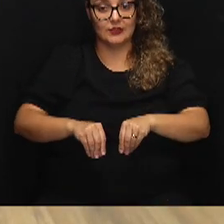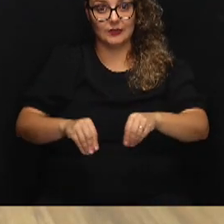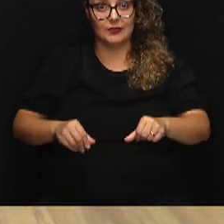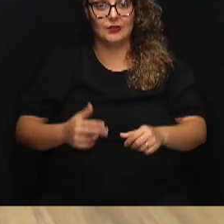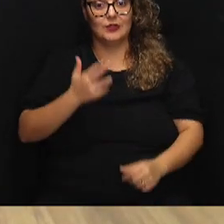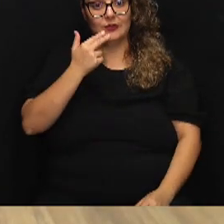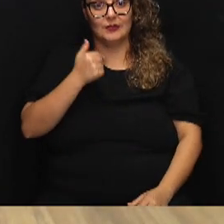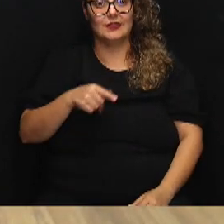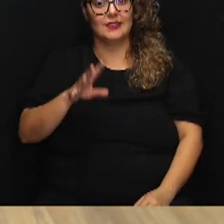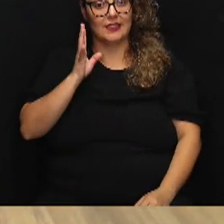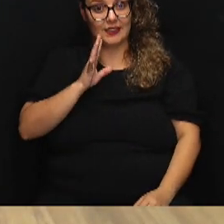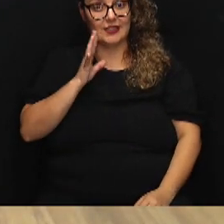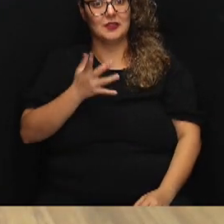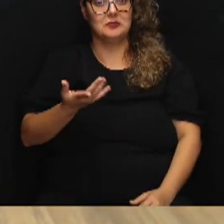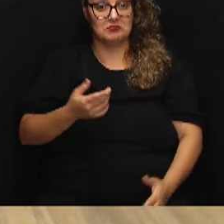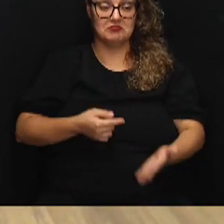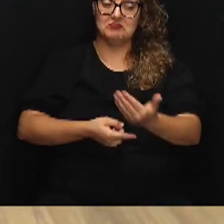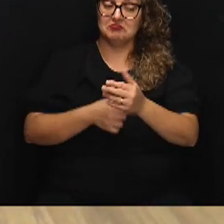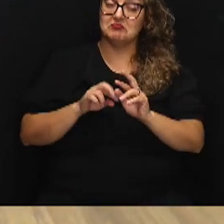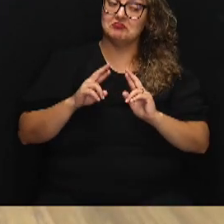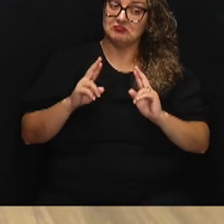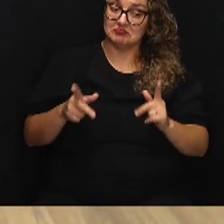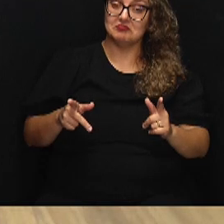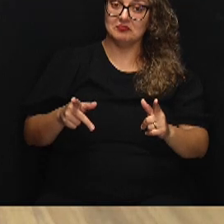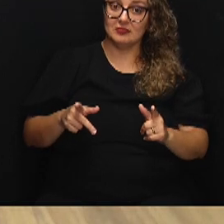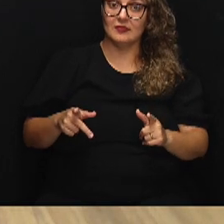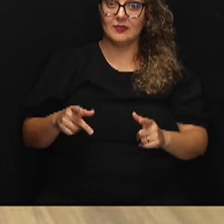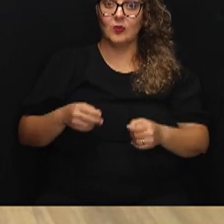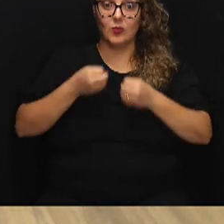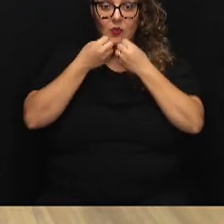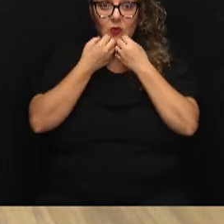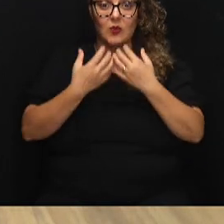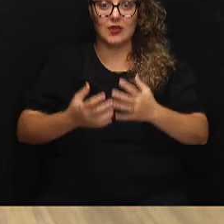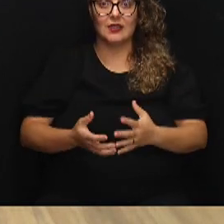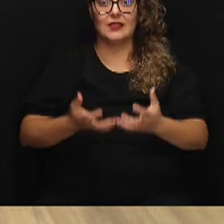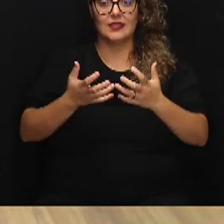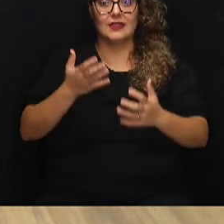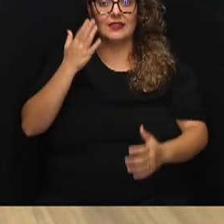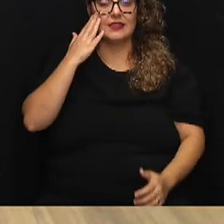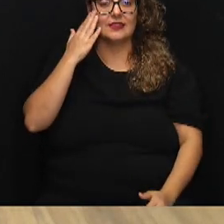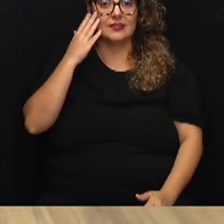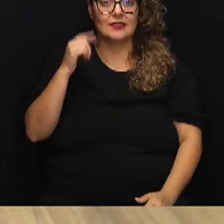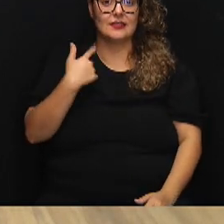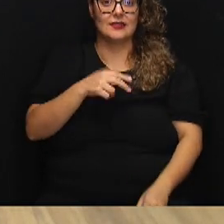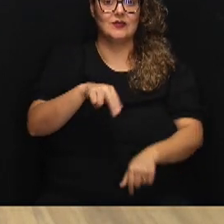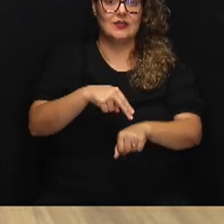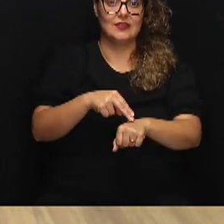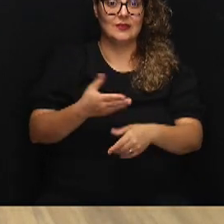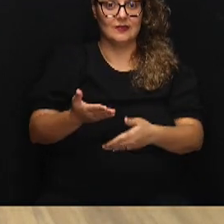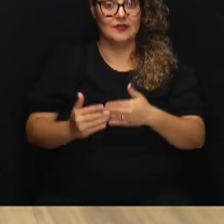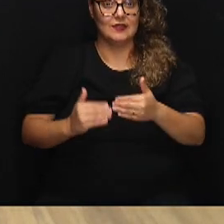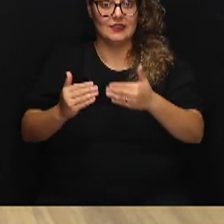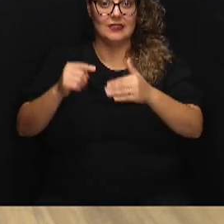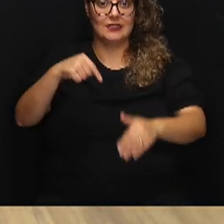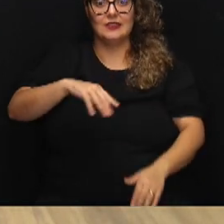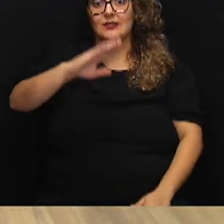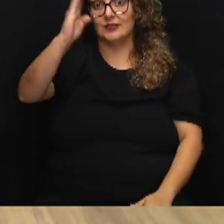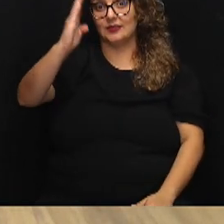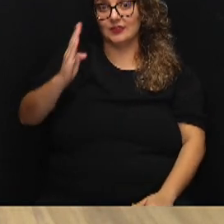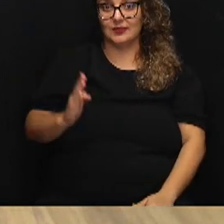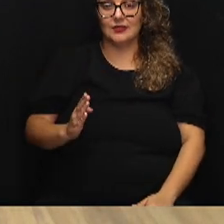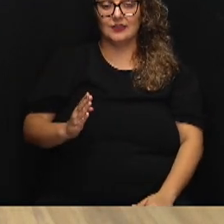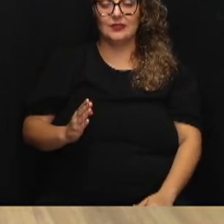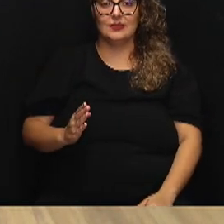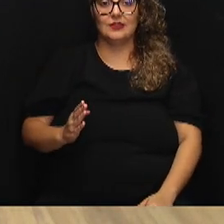nutrientes também, né? É uma tecnologia realmente promissora. Eu queria saber se ela é nacional, se vocês estão desenvolvendo aqui no Brasil, a